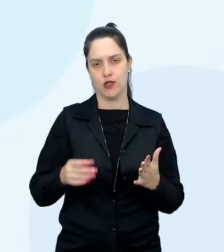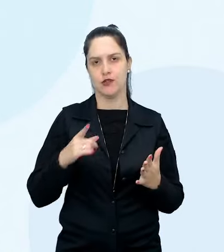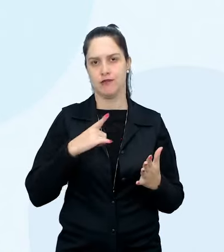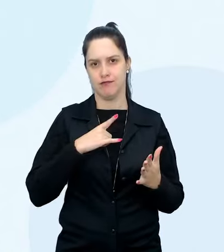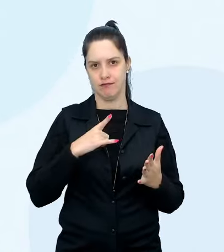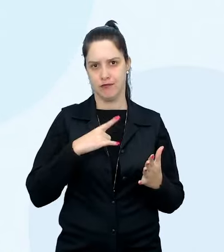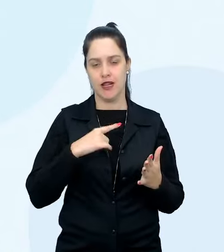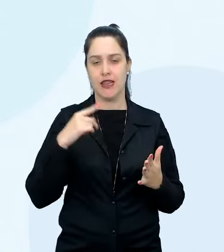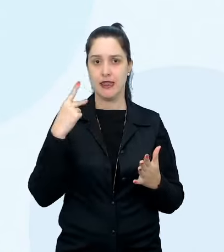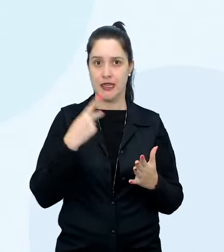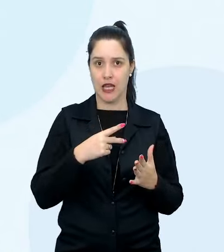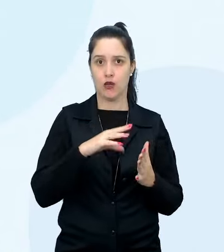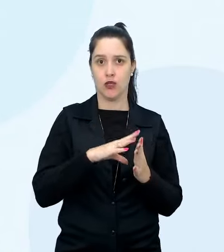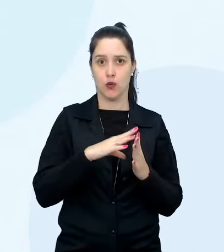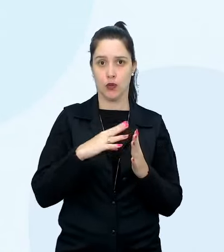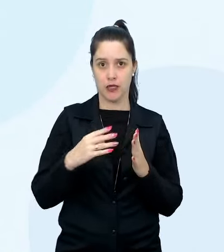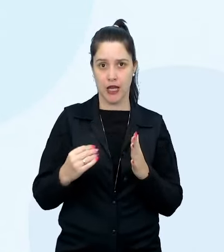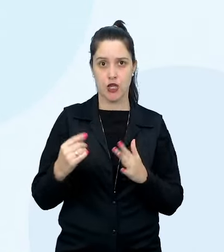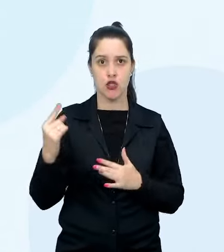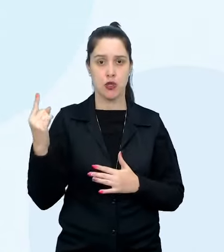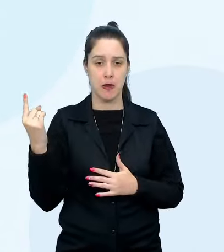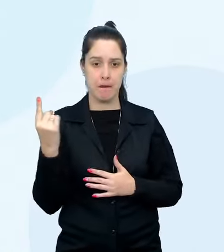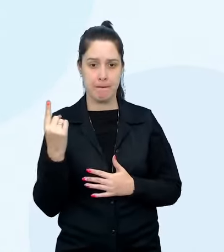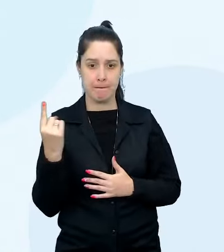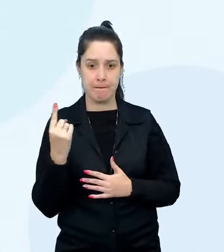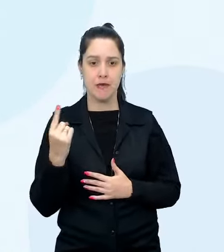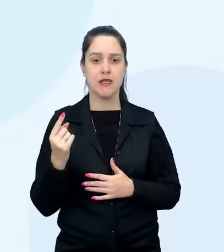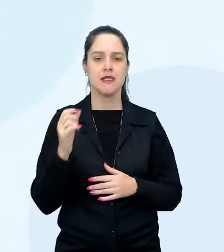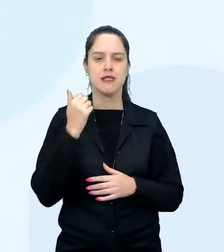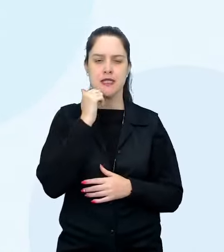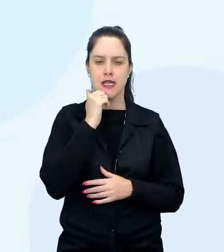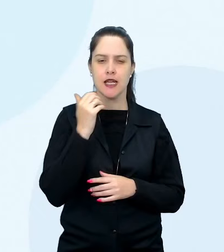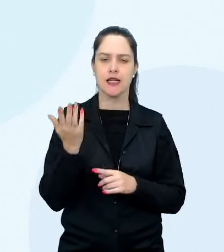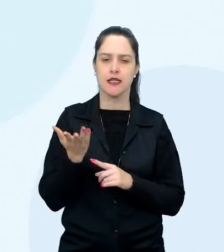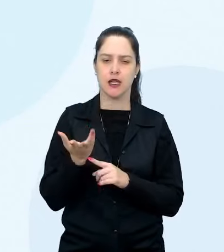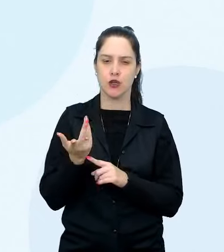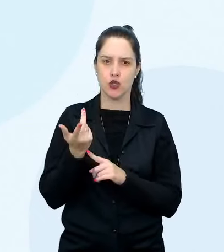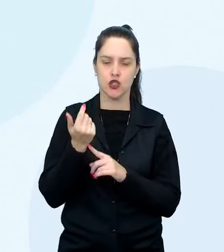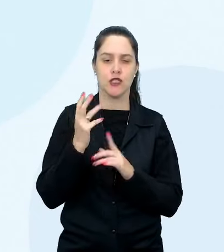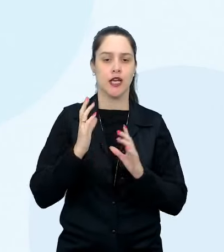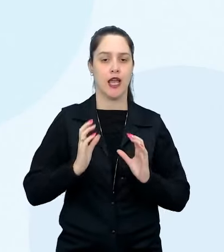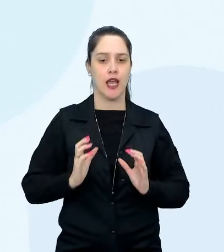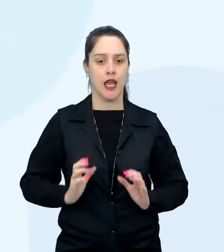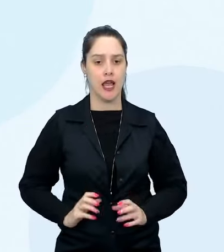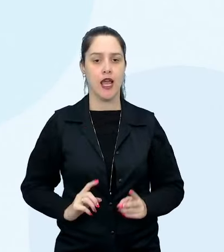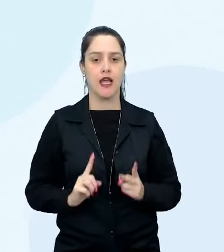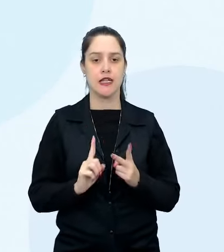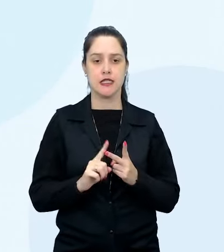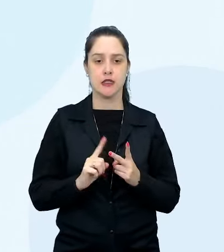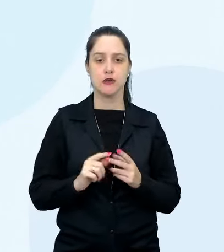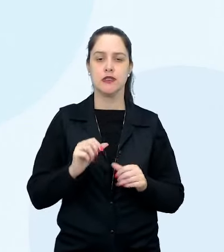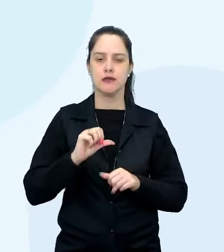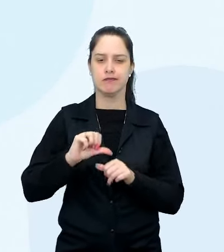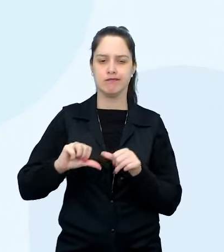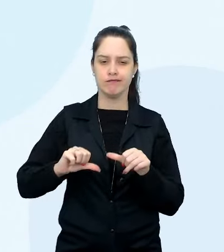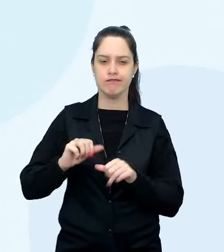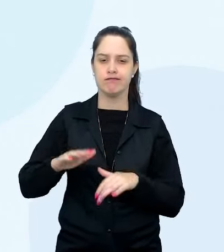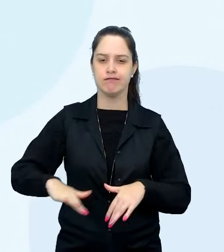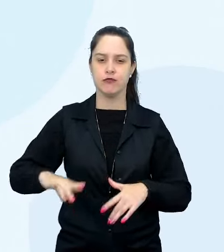nessa unidade, que o primeiro é ciência, tecnologia e ética, o segundo, transformações do espaço geográfico e